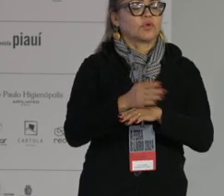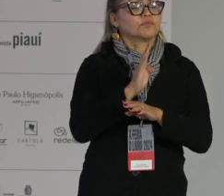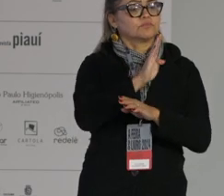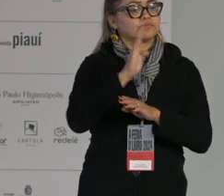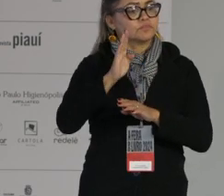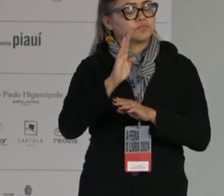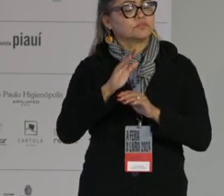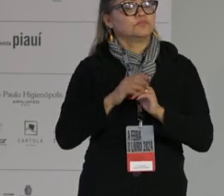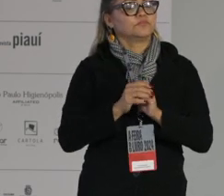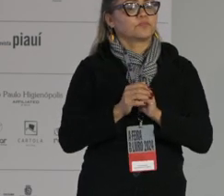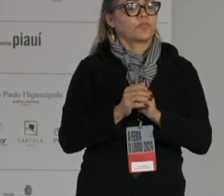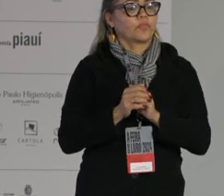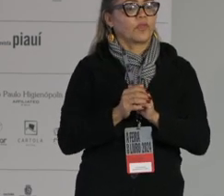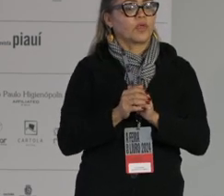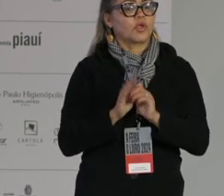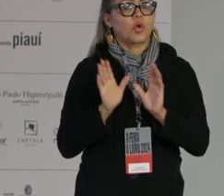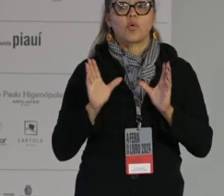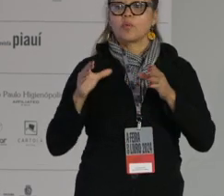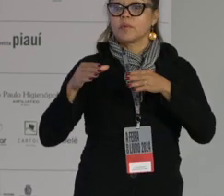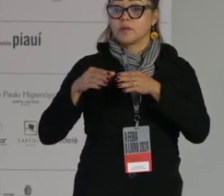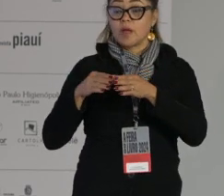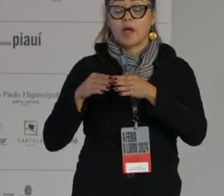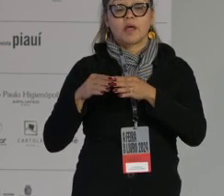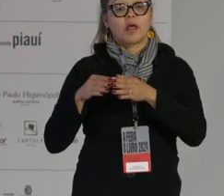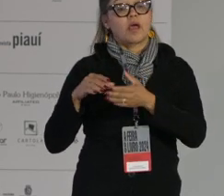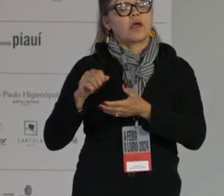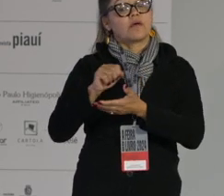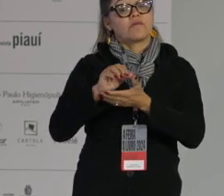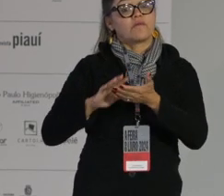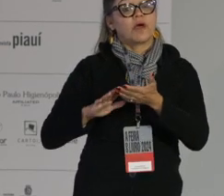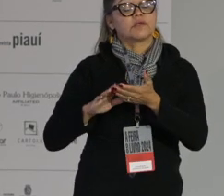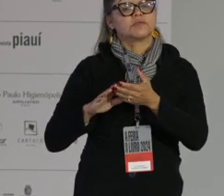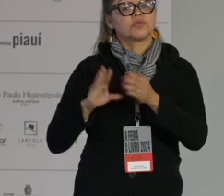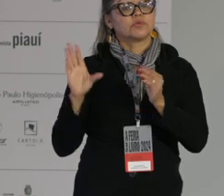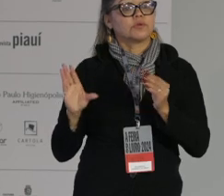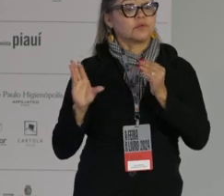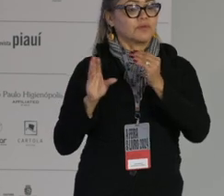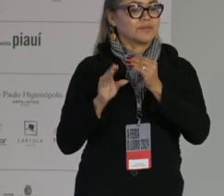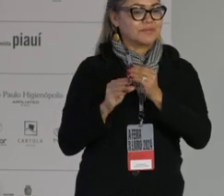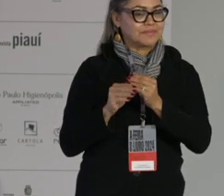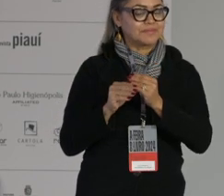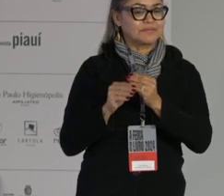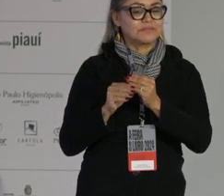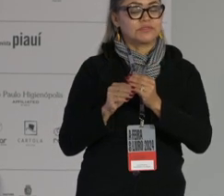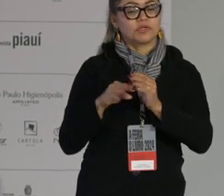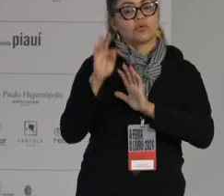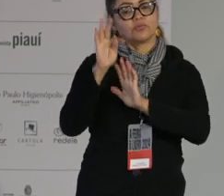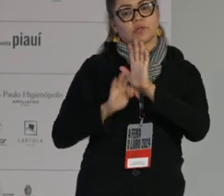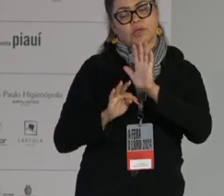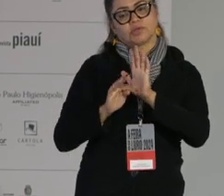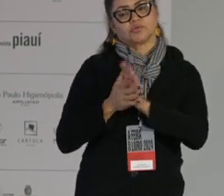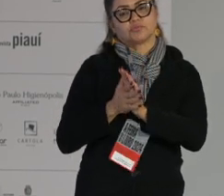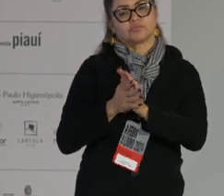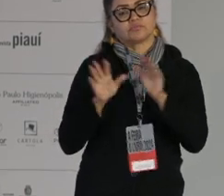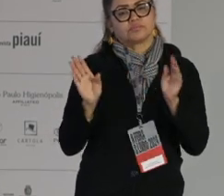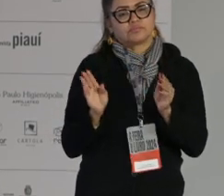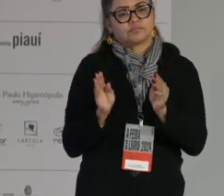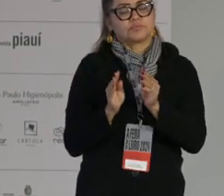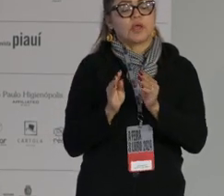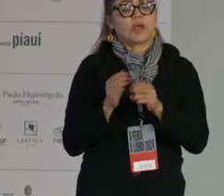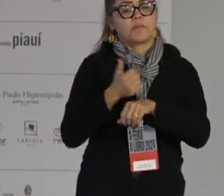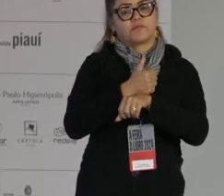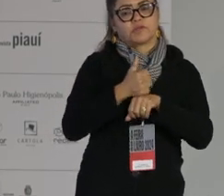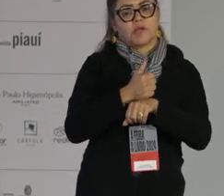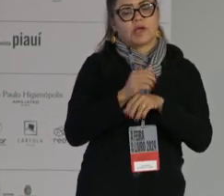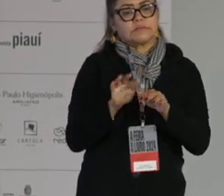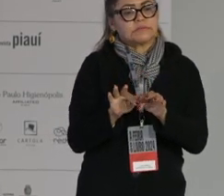bibliotecas comunitárias fazem as suas resenhas. Então, são textos, claro, não são textos profissionais nem